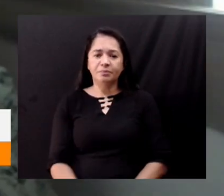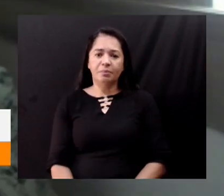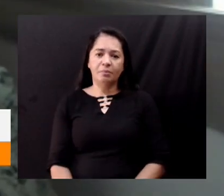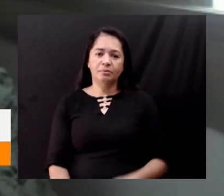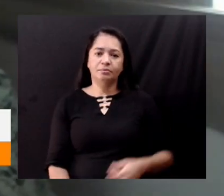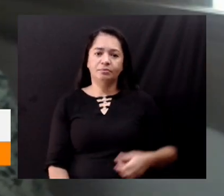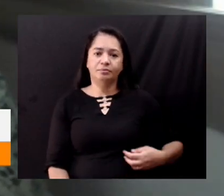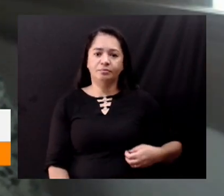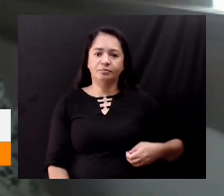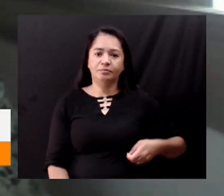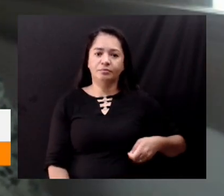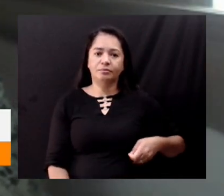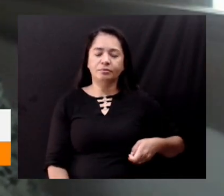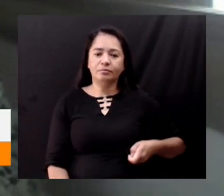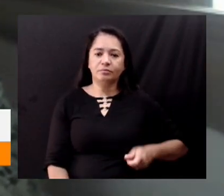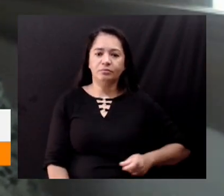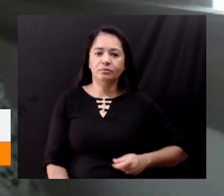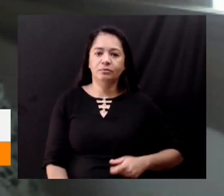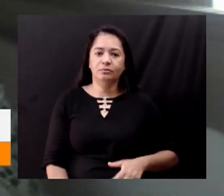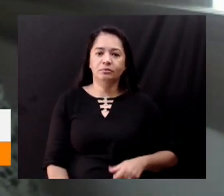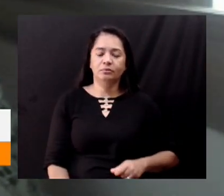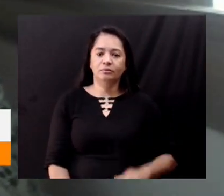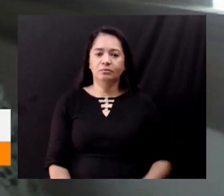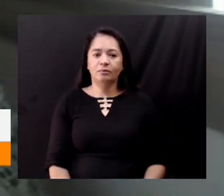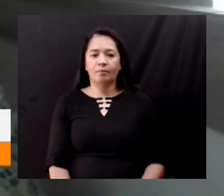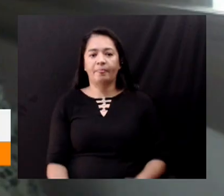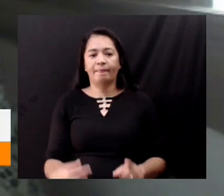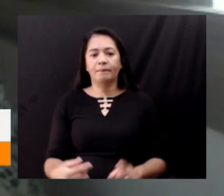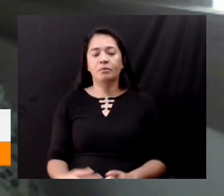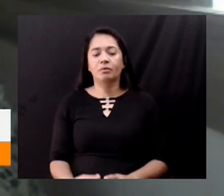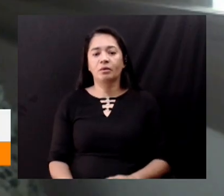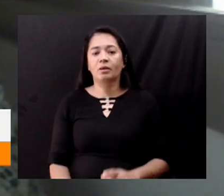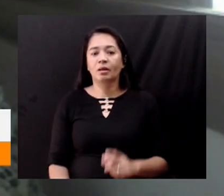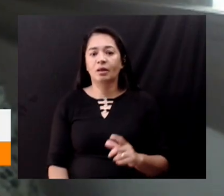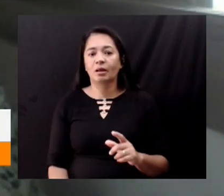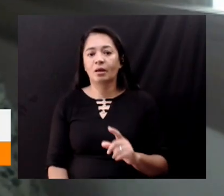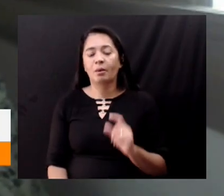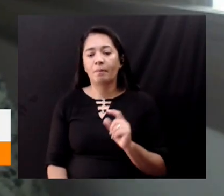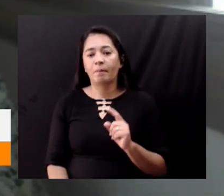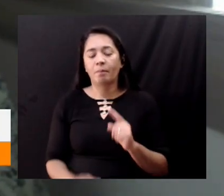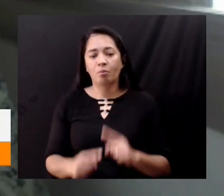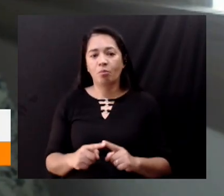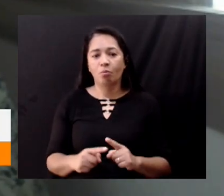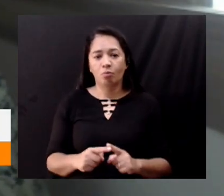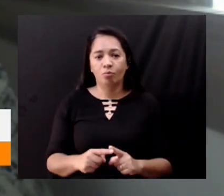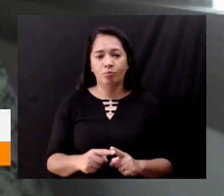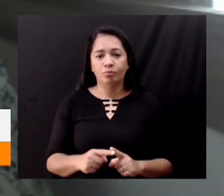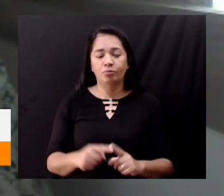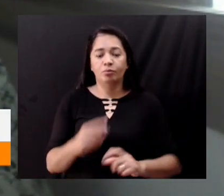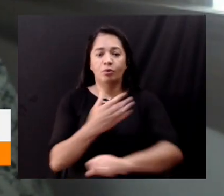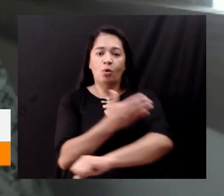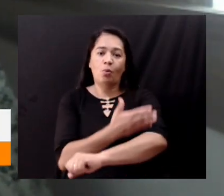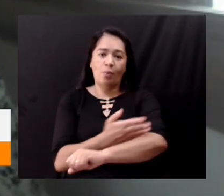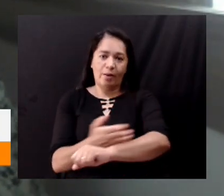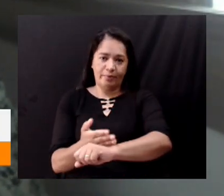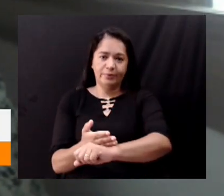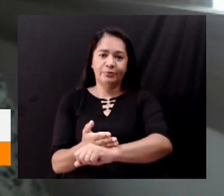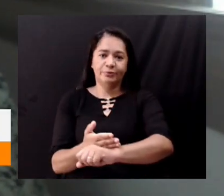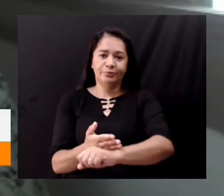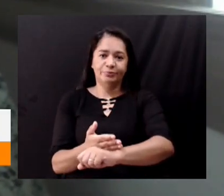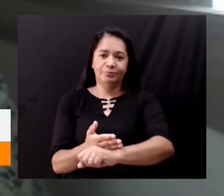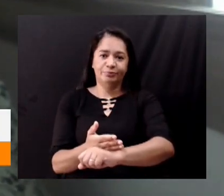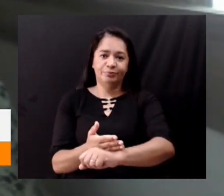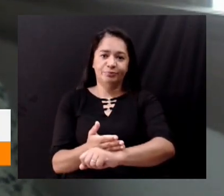Como a Bruna estava falando, tem muito a ver com essa questão do hábito. Quando a gente